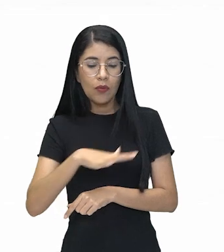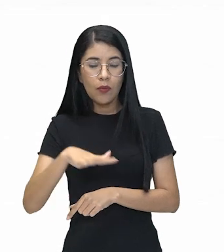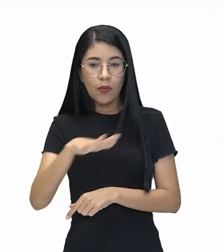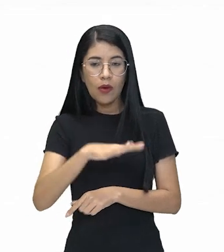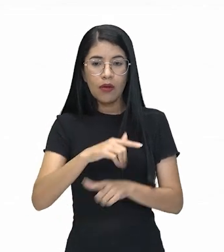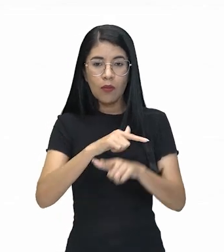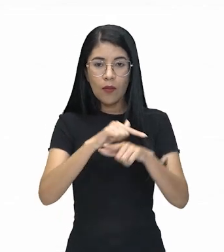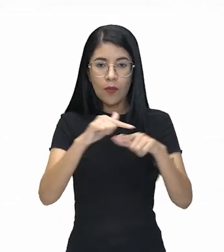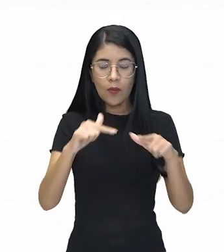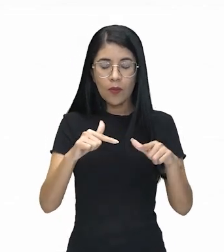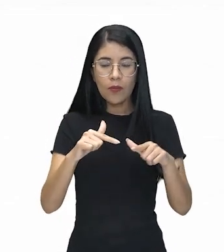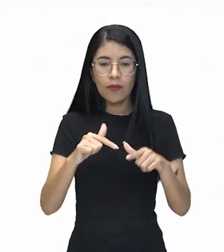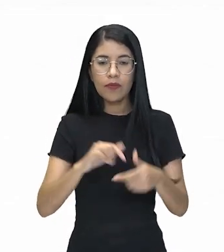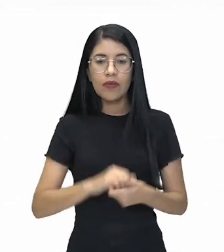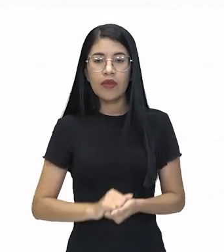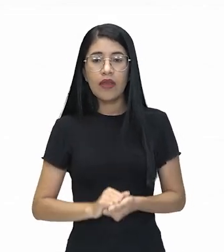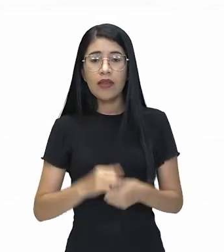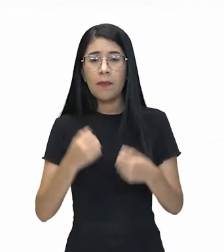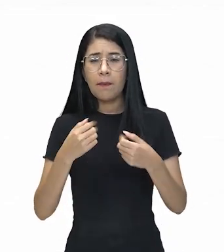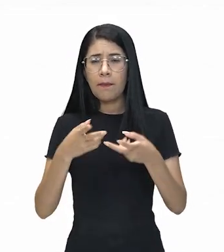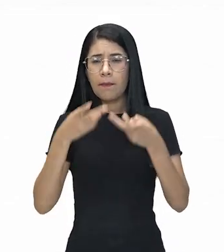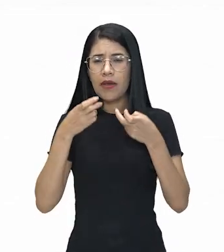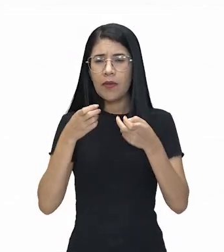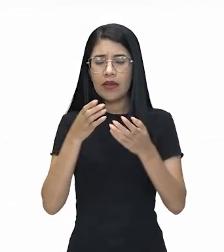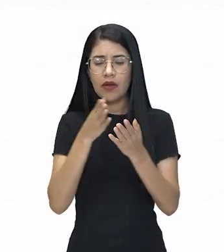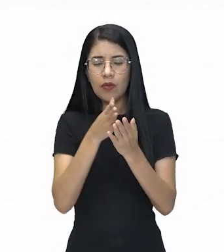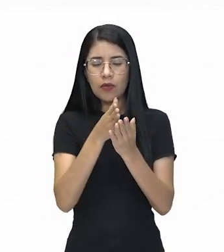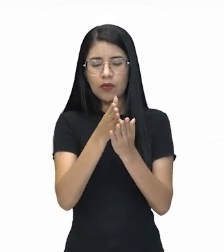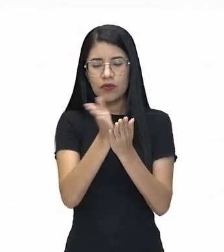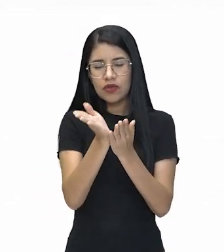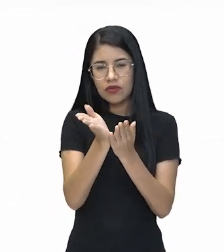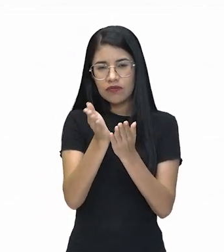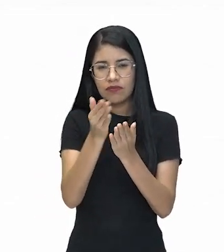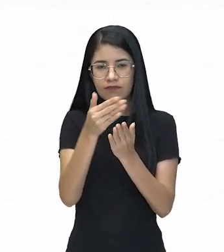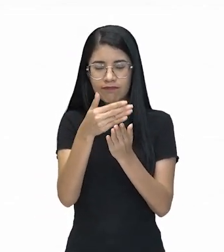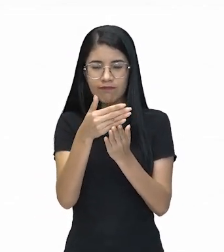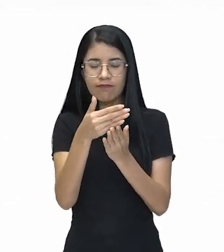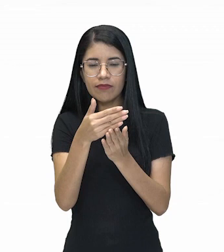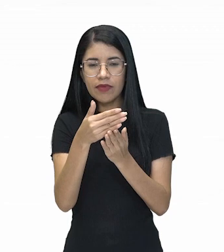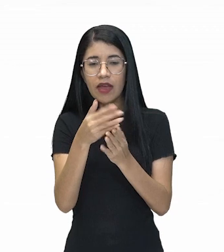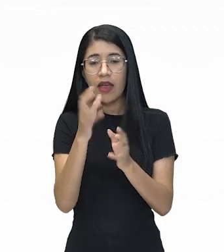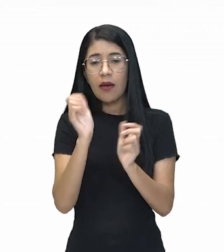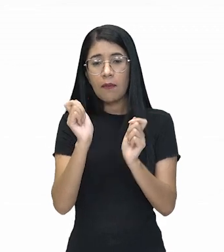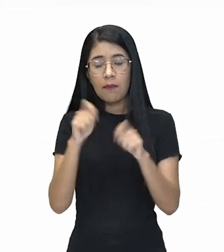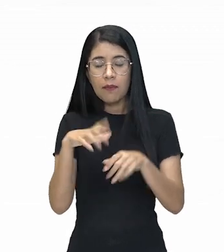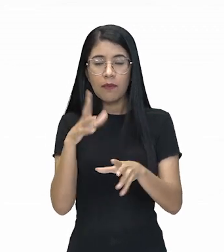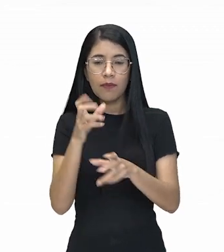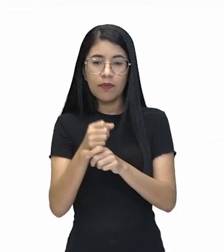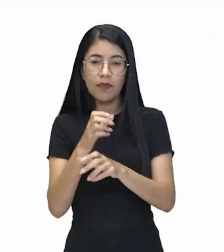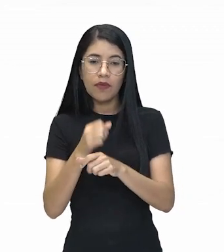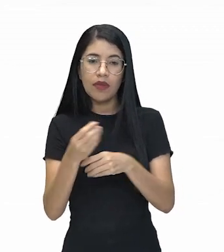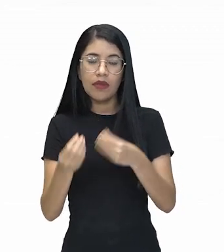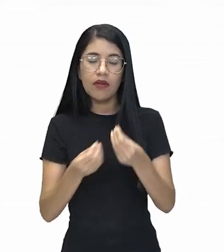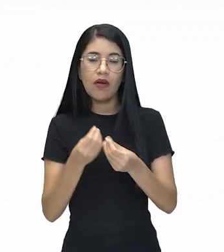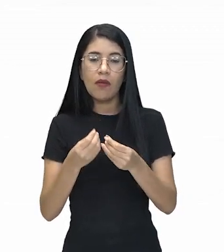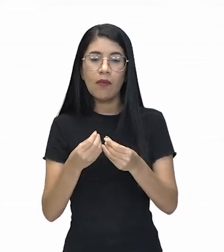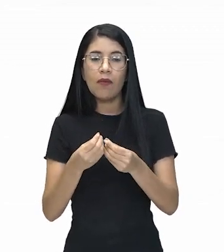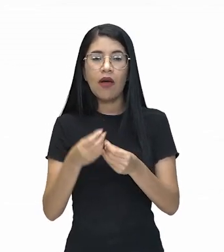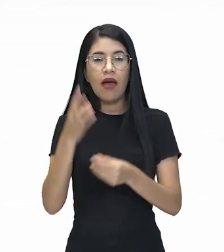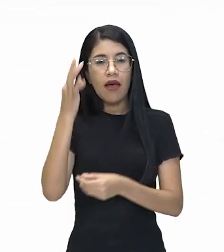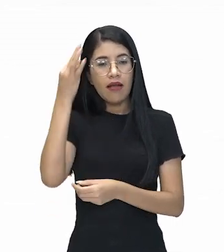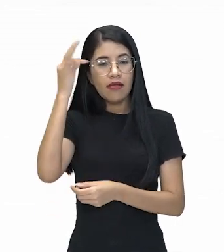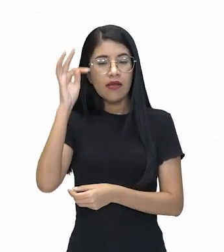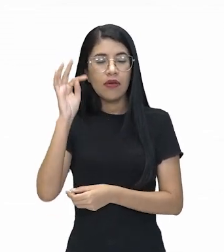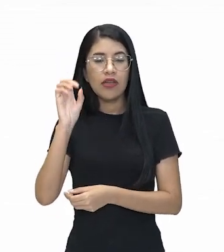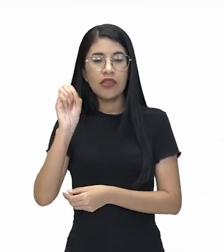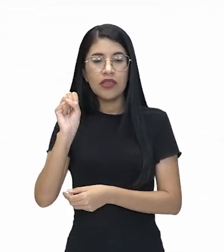aí você percebe que ela sofre um desvio. Esse desvio eu consigo calcular com aquilo que eu chamo de lei de Snell, tá,